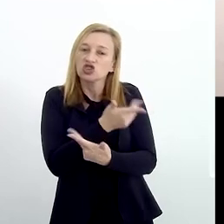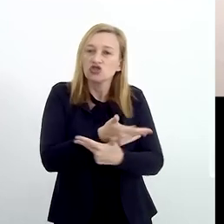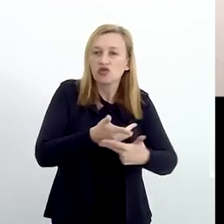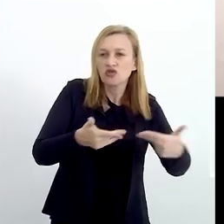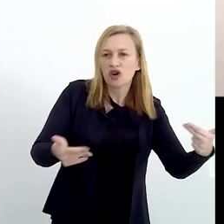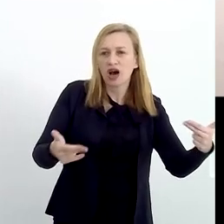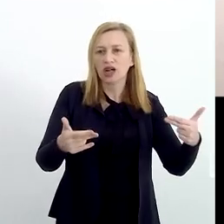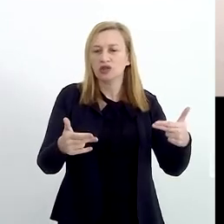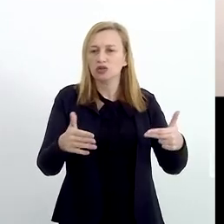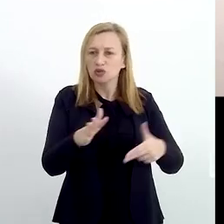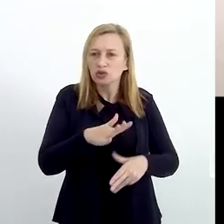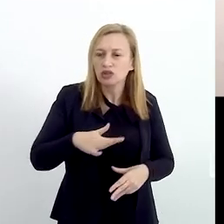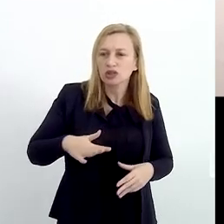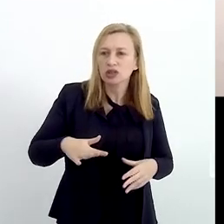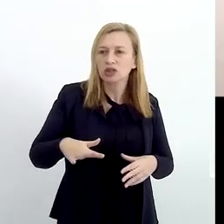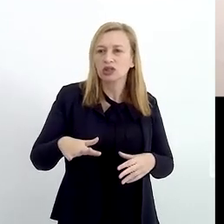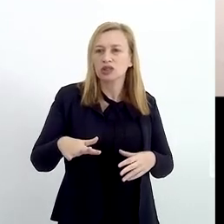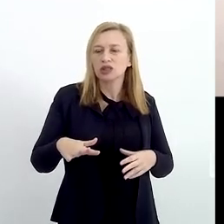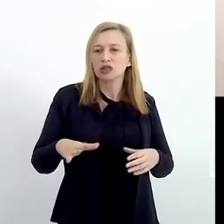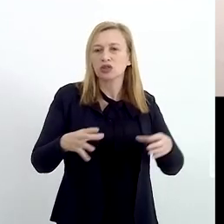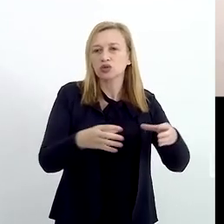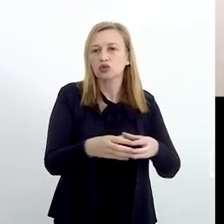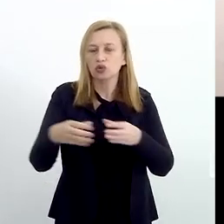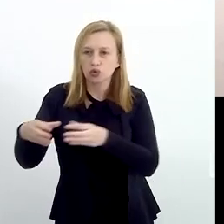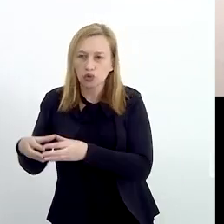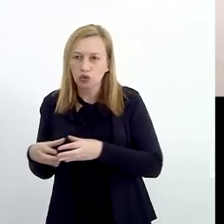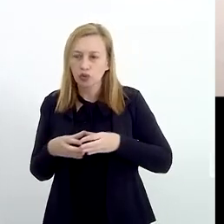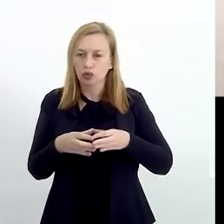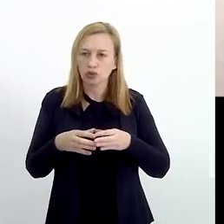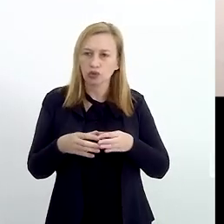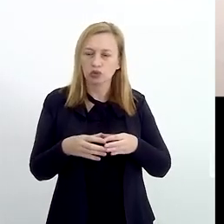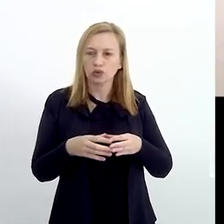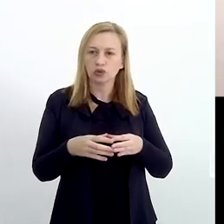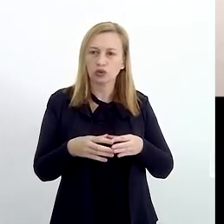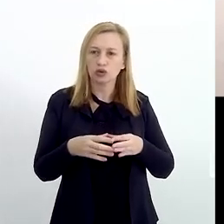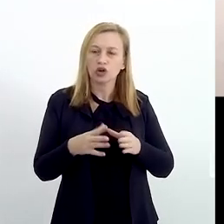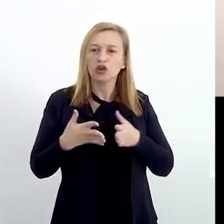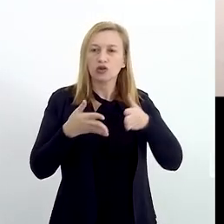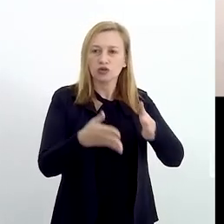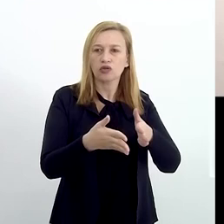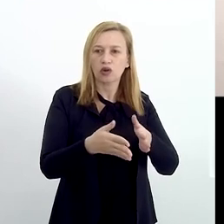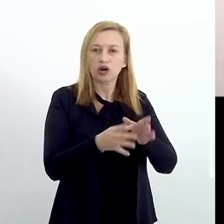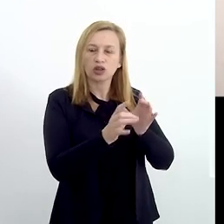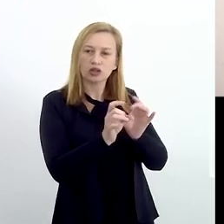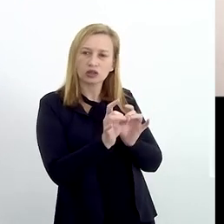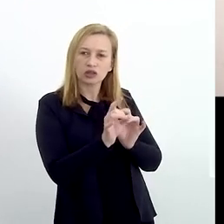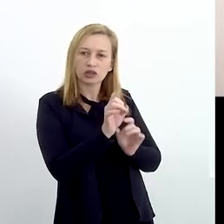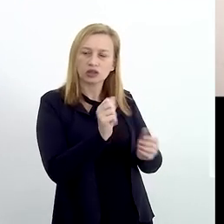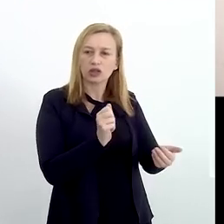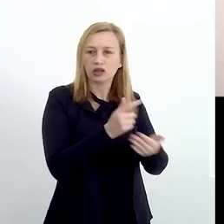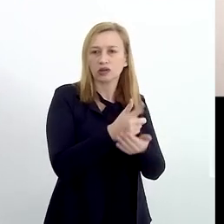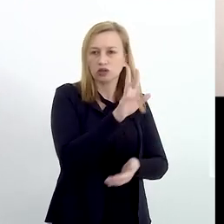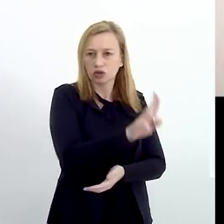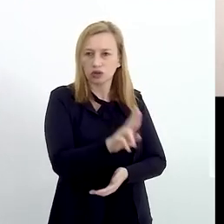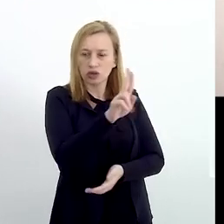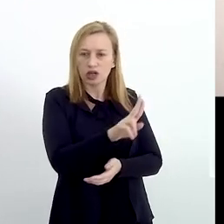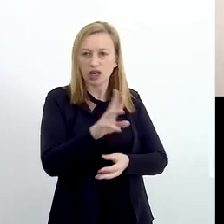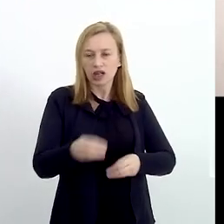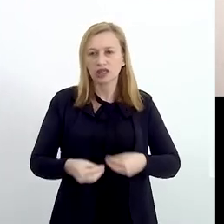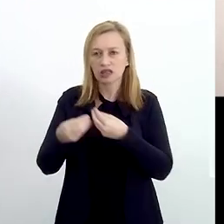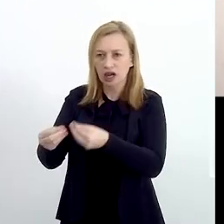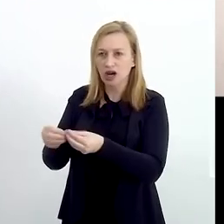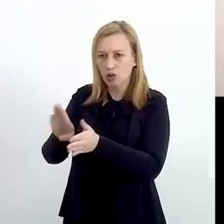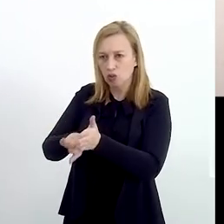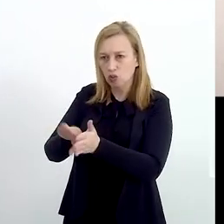os vários dentes da cadeia é se estabelece em torno do Consumidor consumidor ela mora a mola mestre